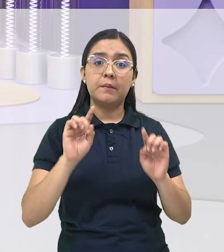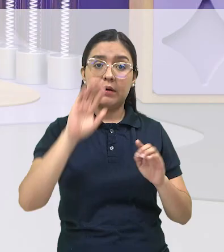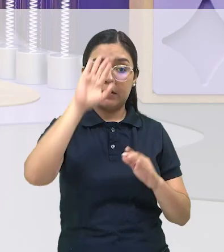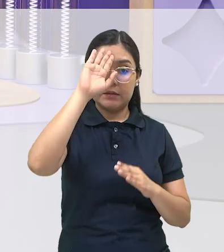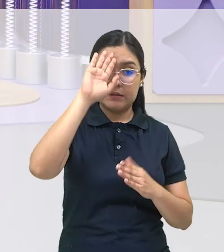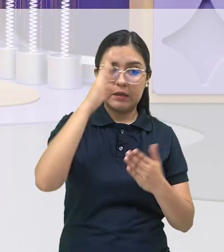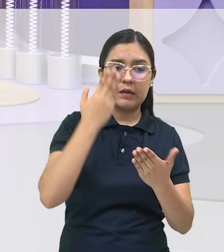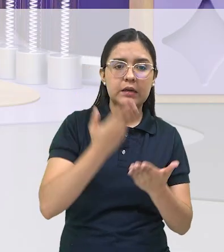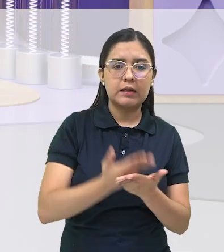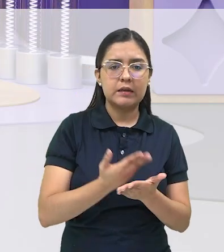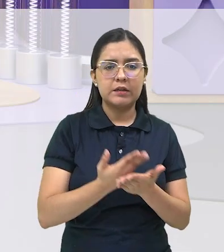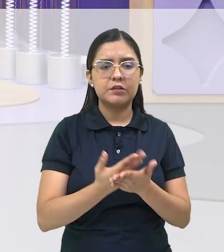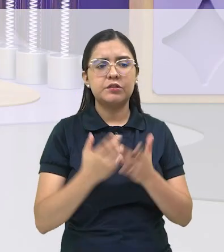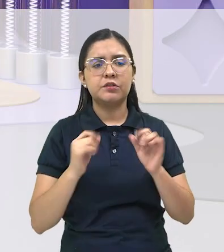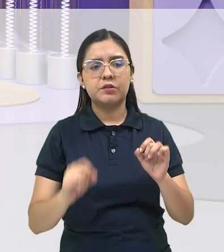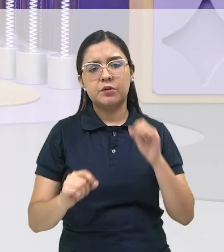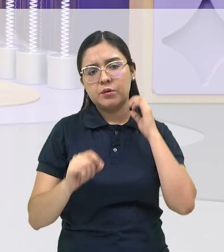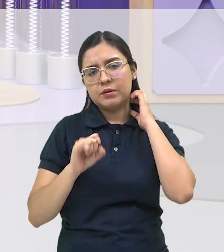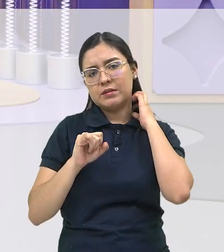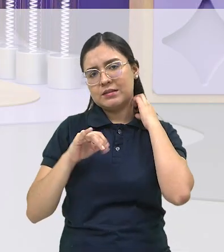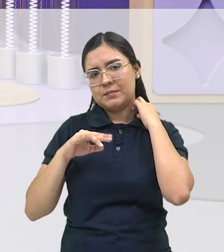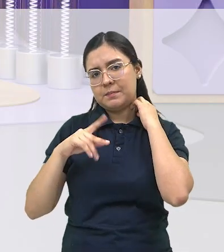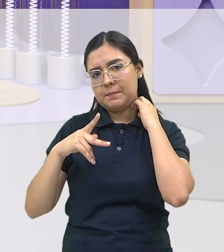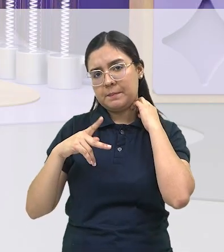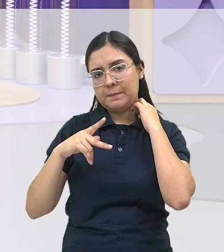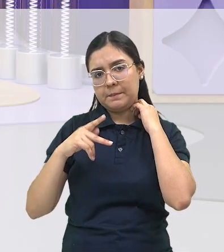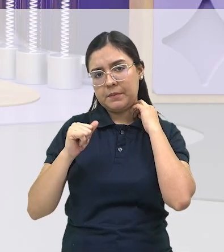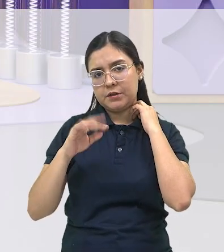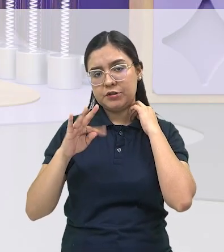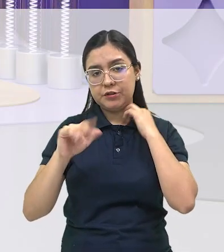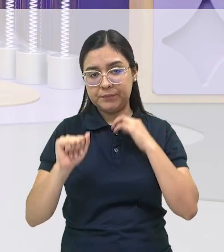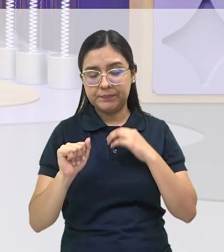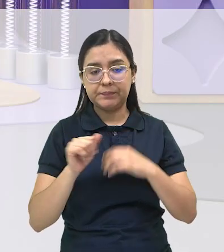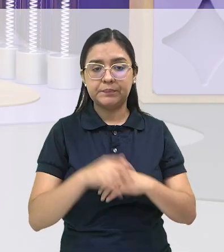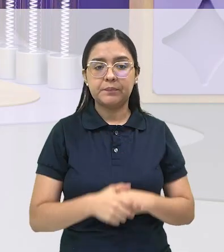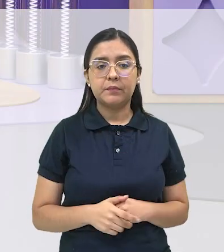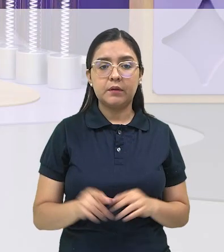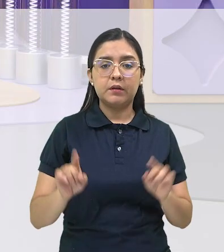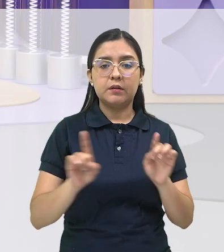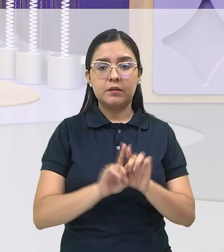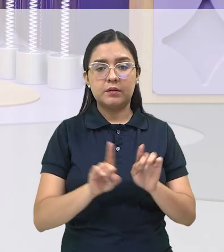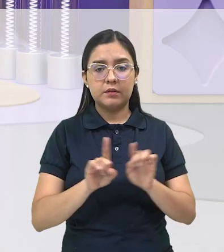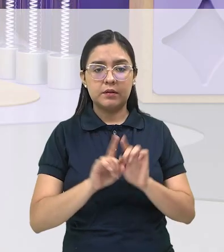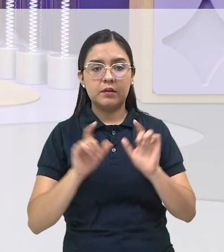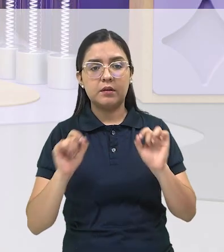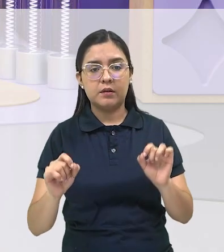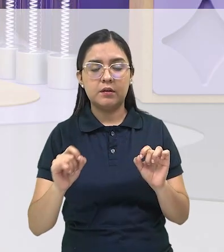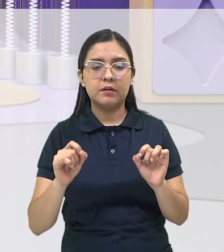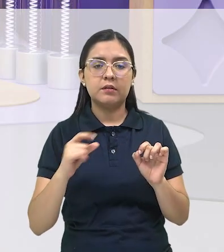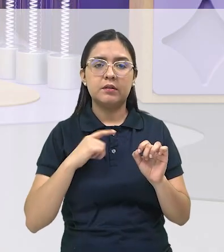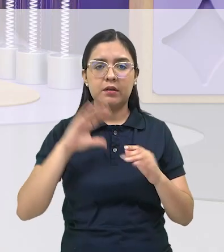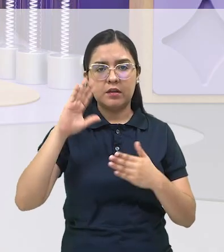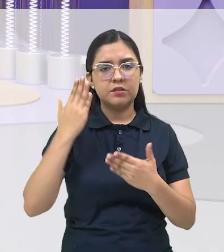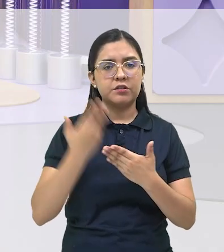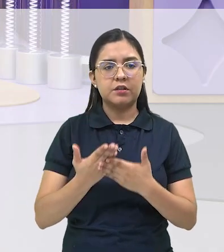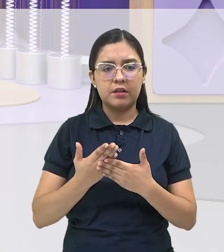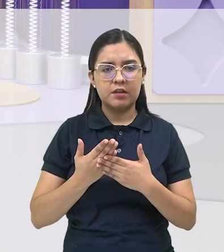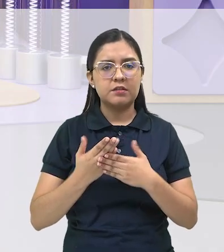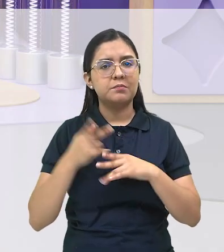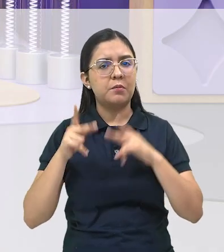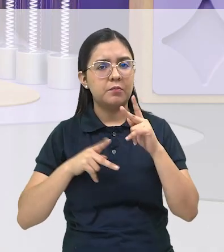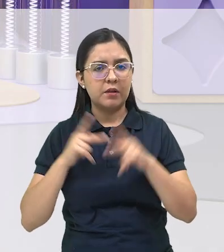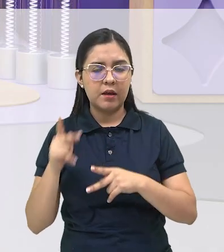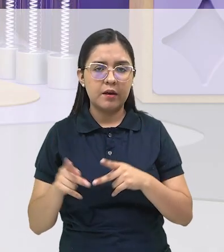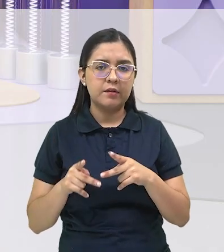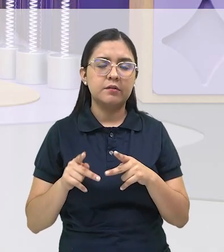em simpatias, acredita no devocionismo popular, nas crenças